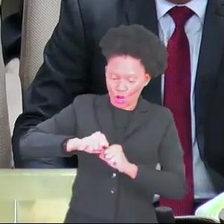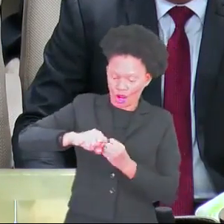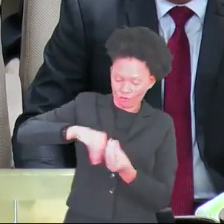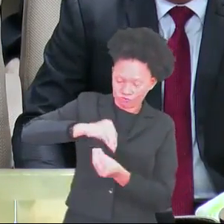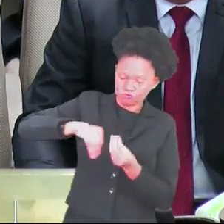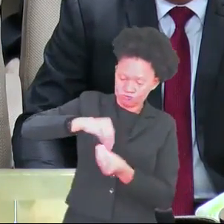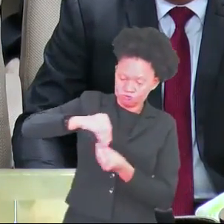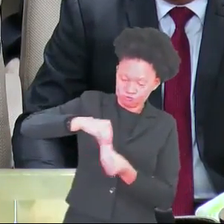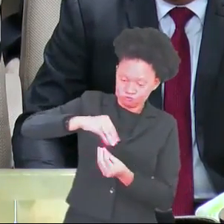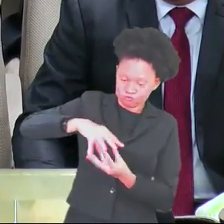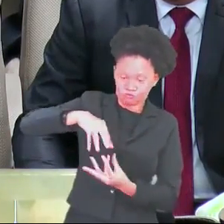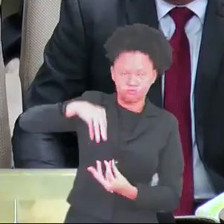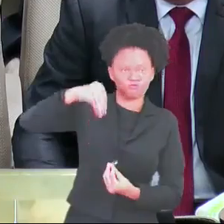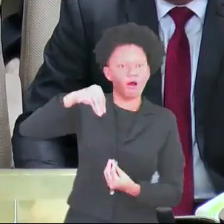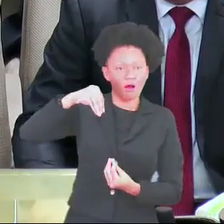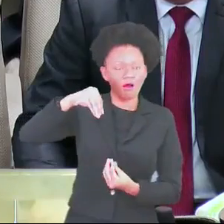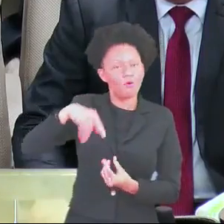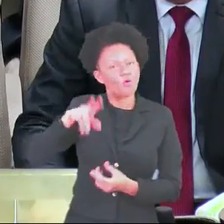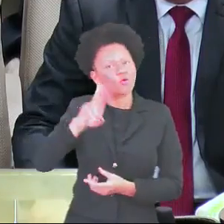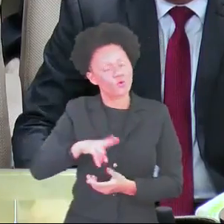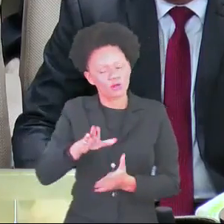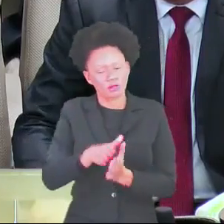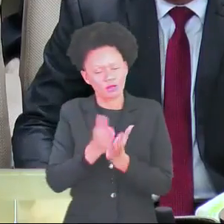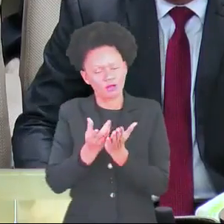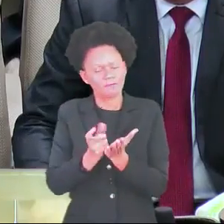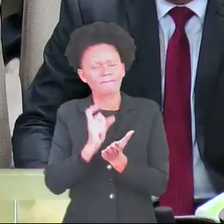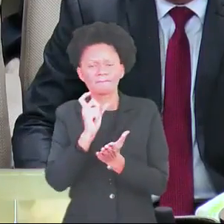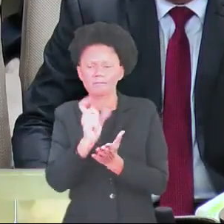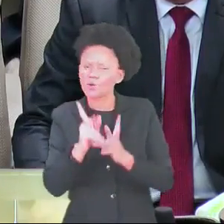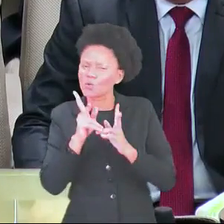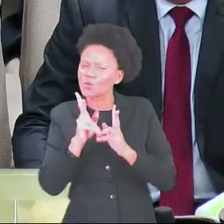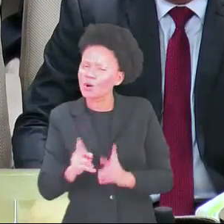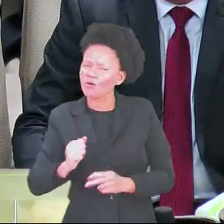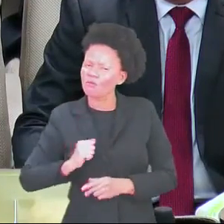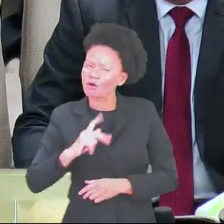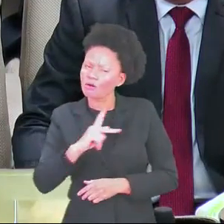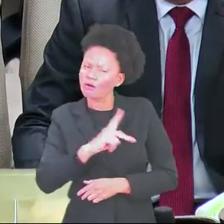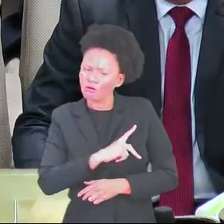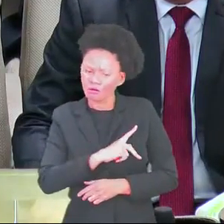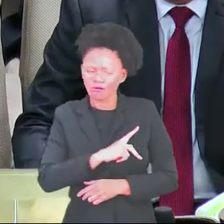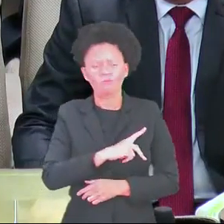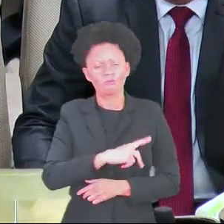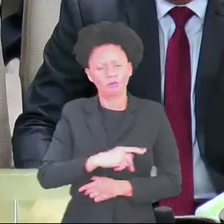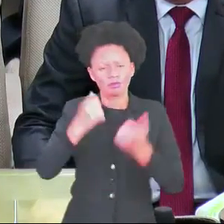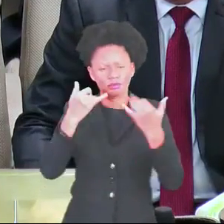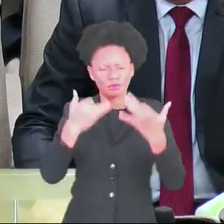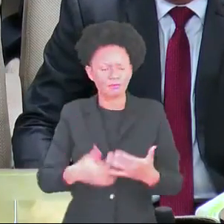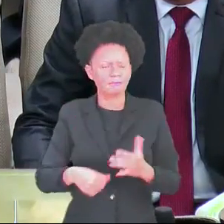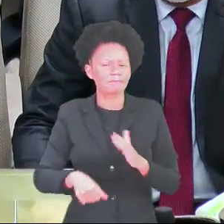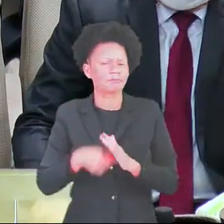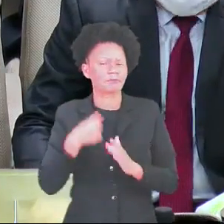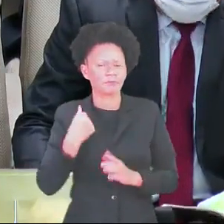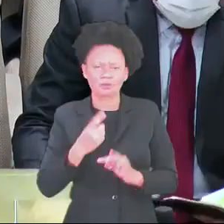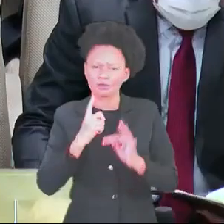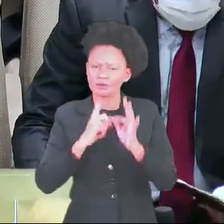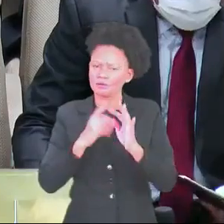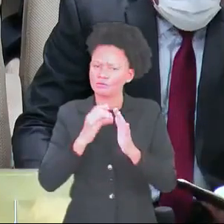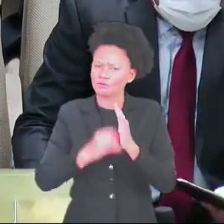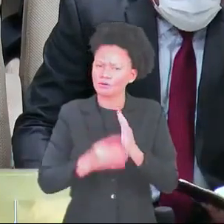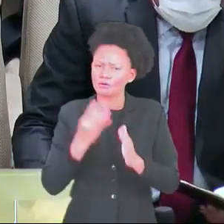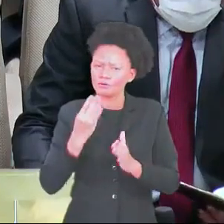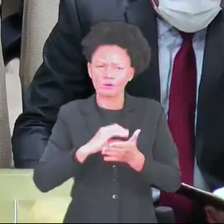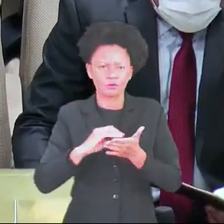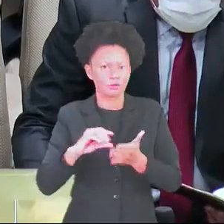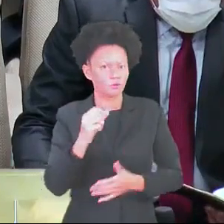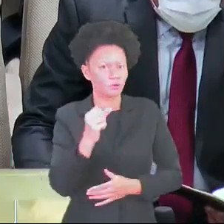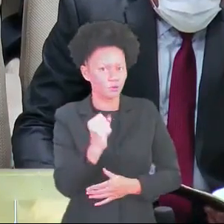nessa noite, usando a palavra do Senhor, daquilo que o apóstolo Paulo estava dizendo em 1 Timóteo capítulo 4, versículo